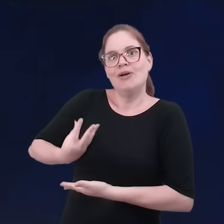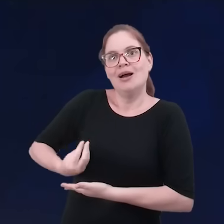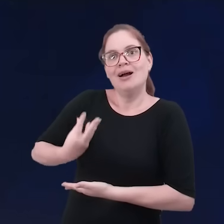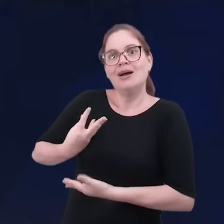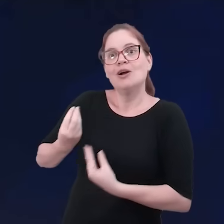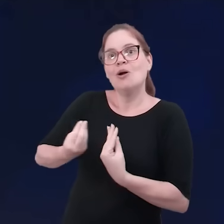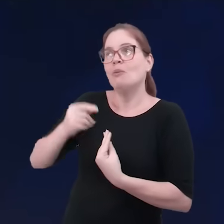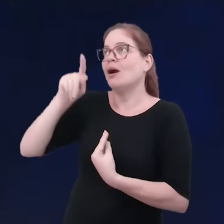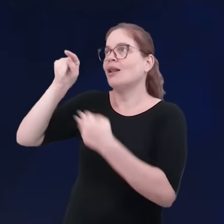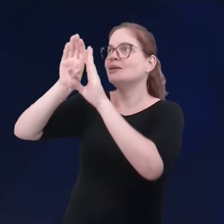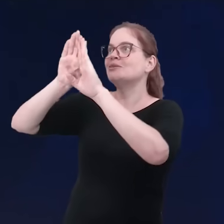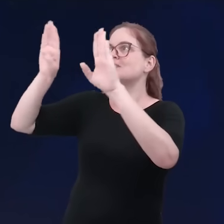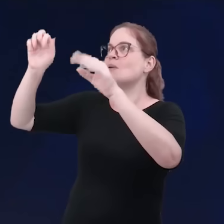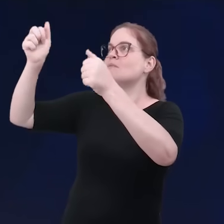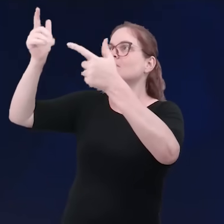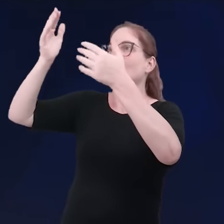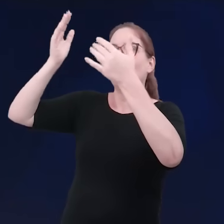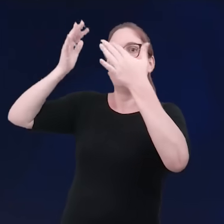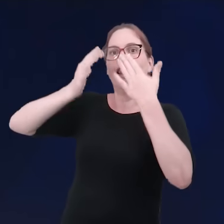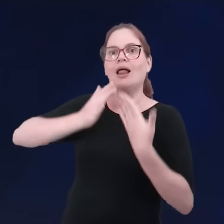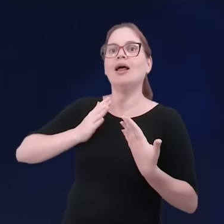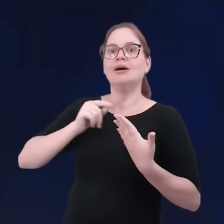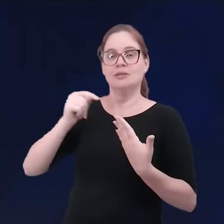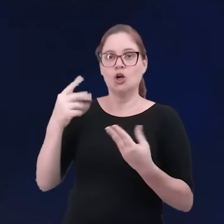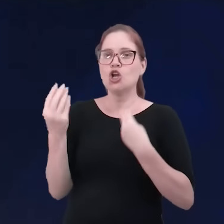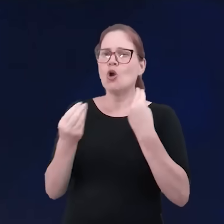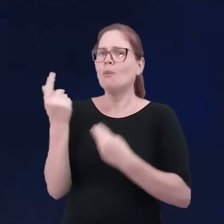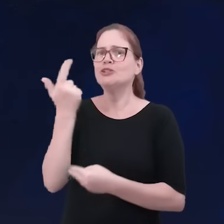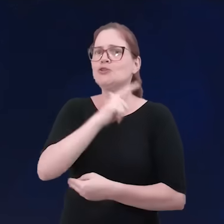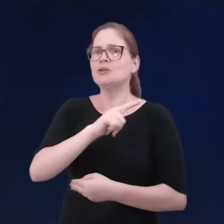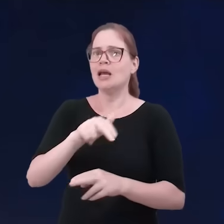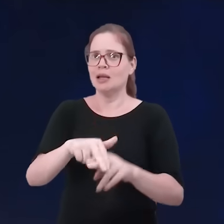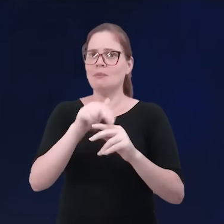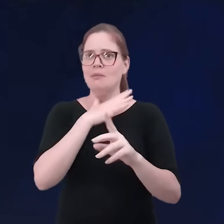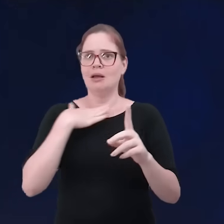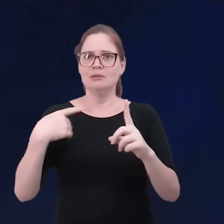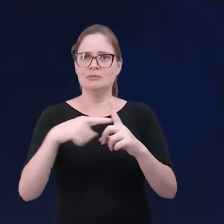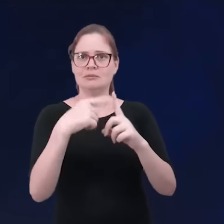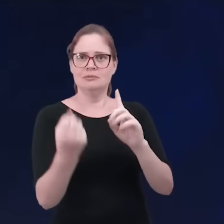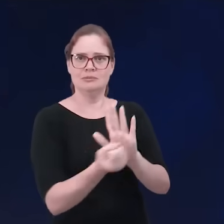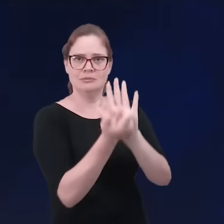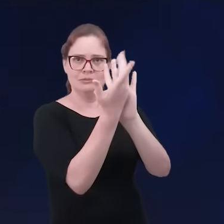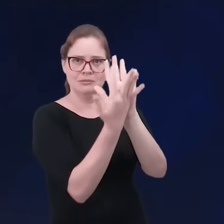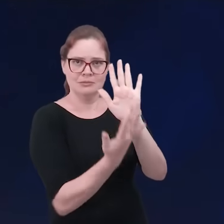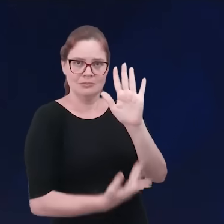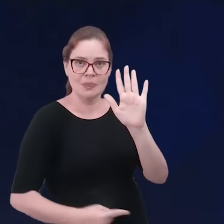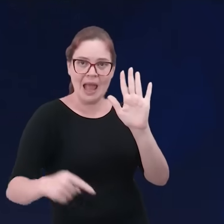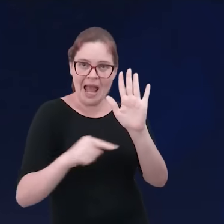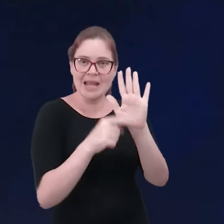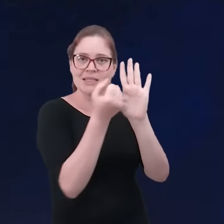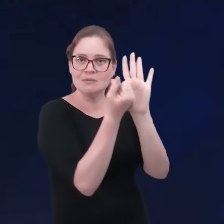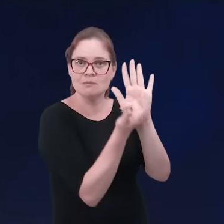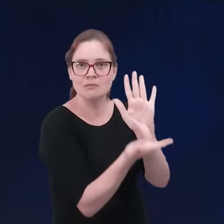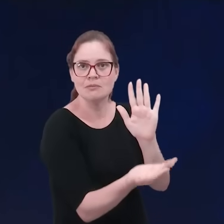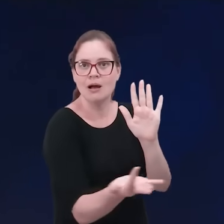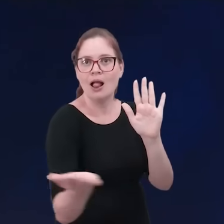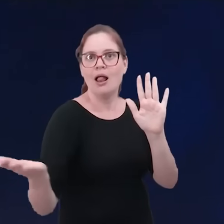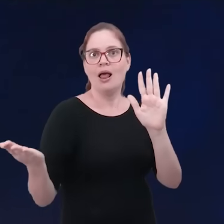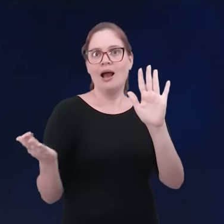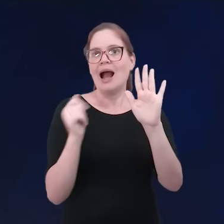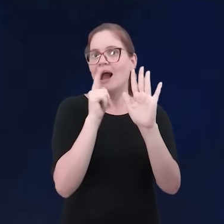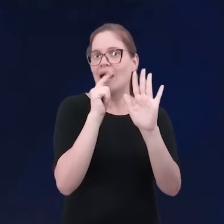através de Jesus Cristo. Inclusive tem um louvor que nós cantamos, uma fonte aberta no Calvário. O chamado